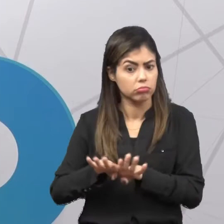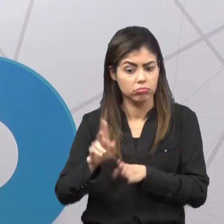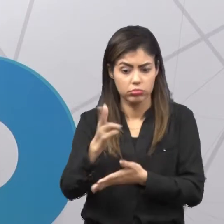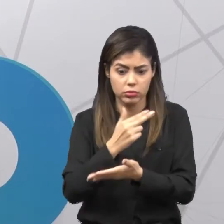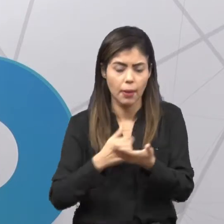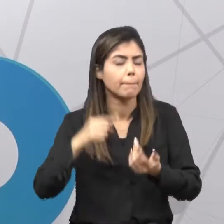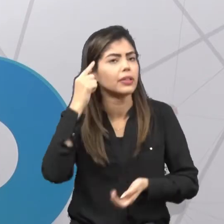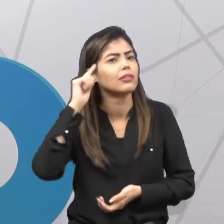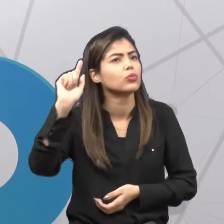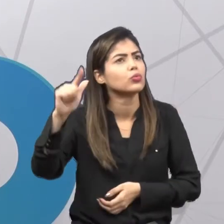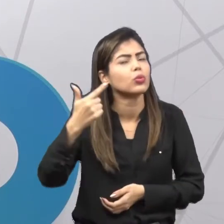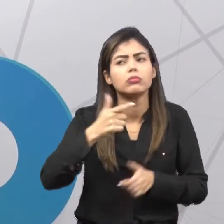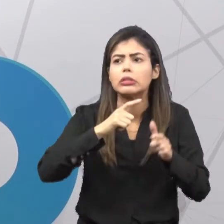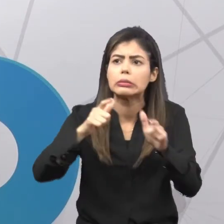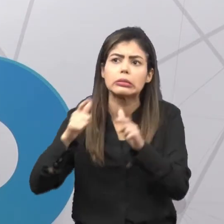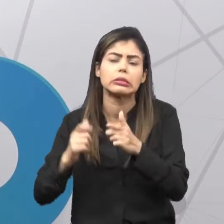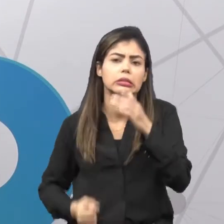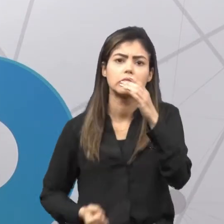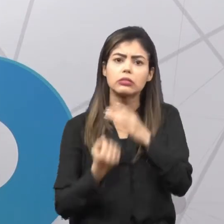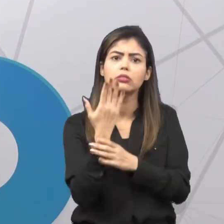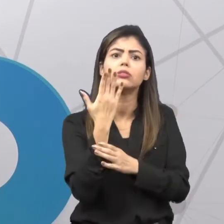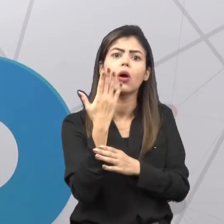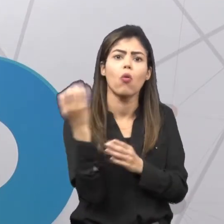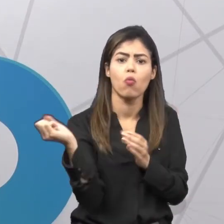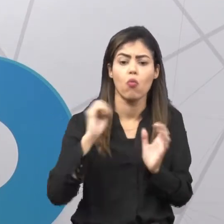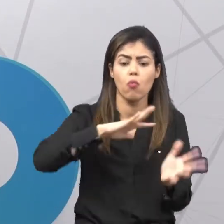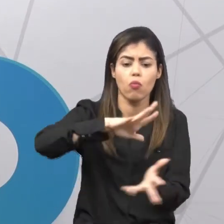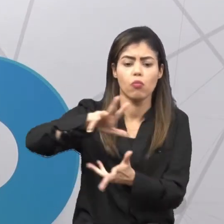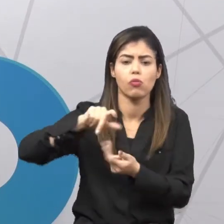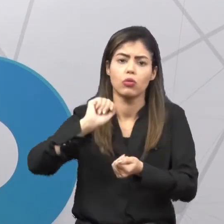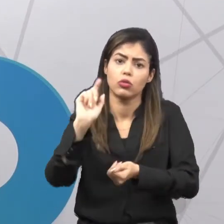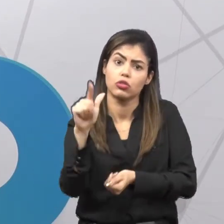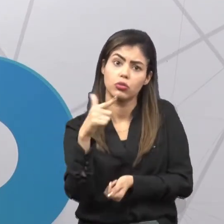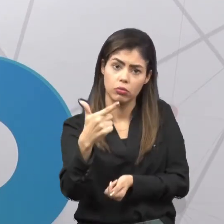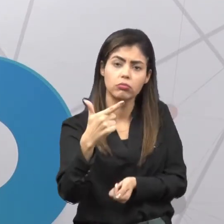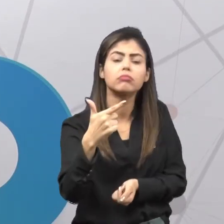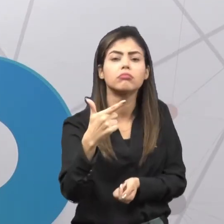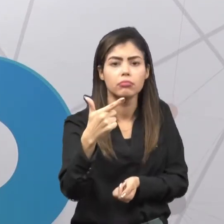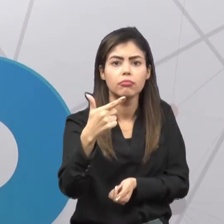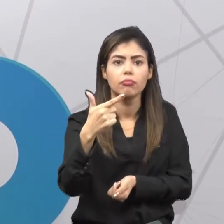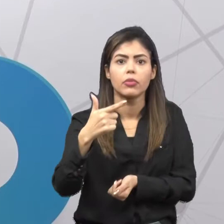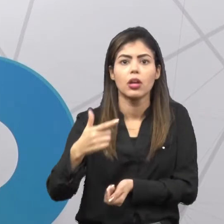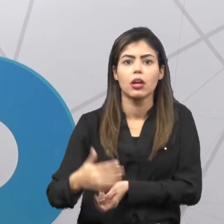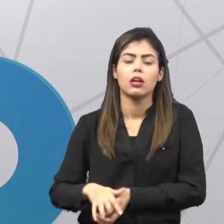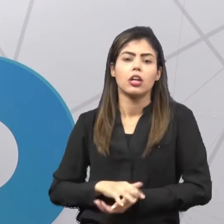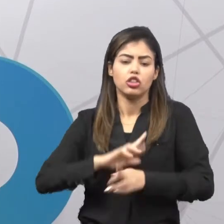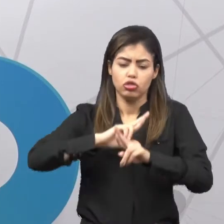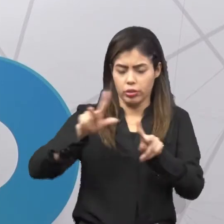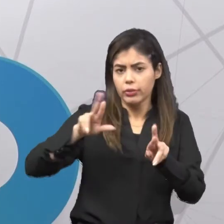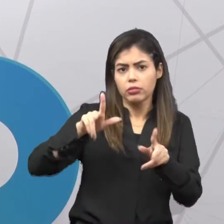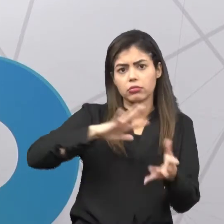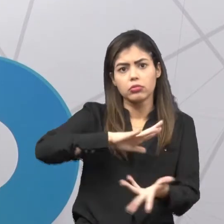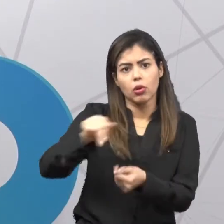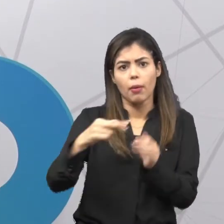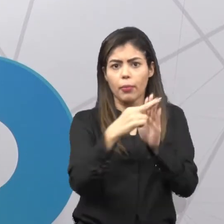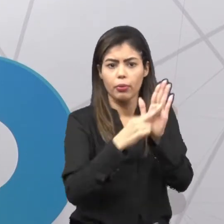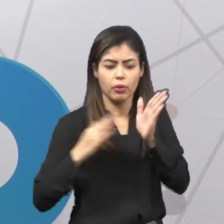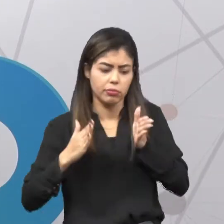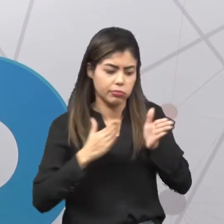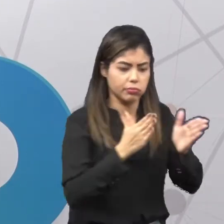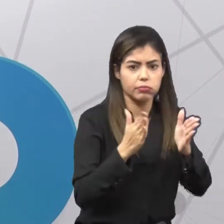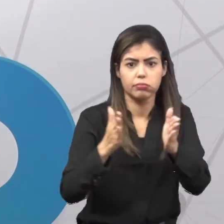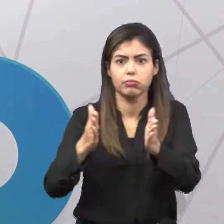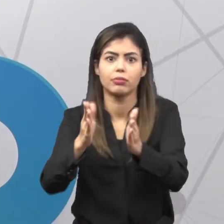um outro lugar, criar o mundo de outras formas, de uma forma totalmente fora dos padrões, se for o